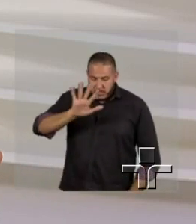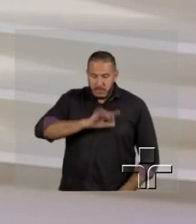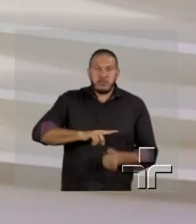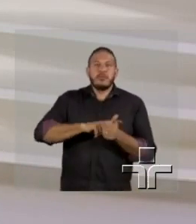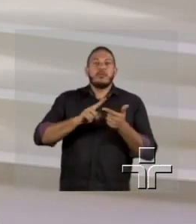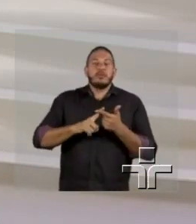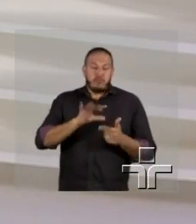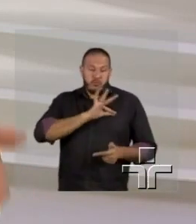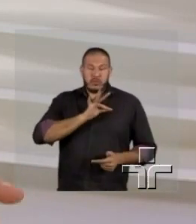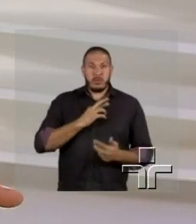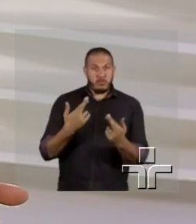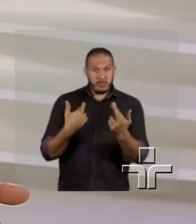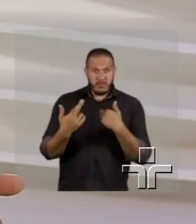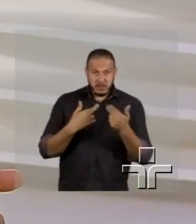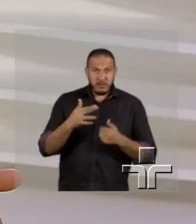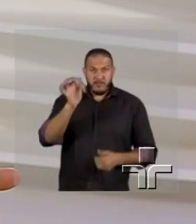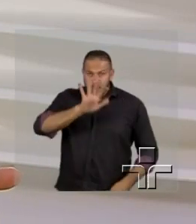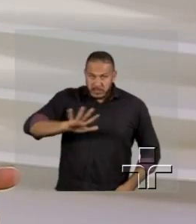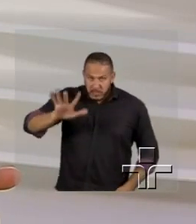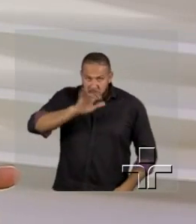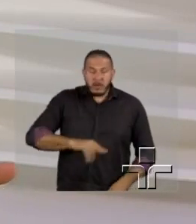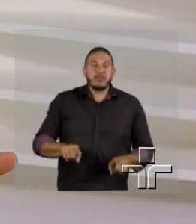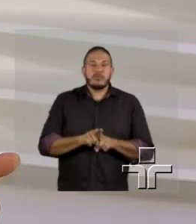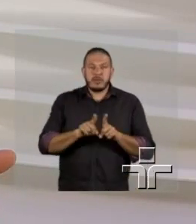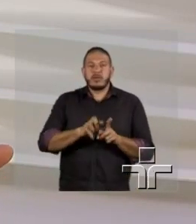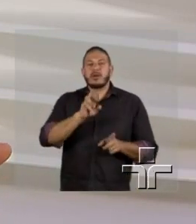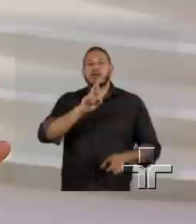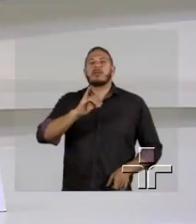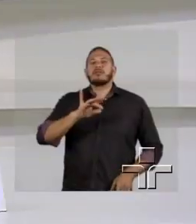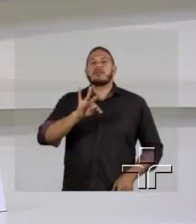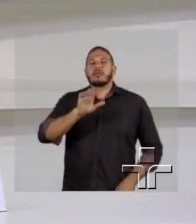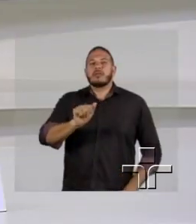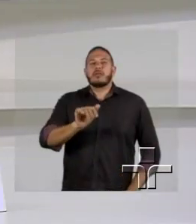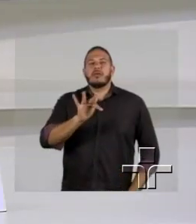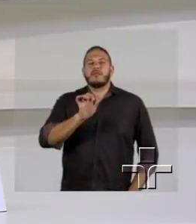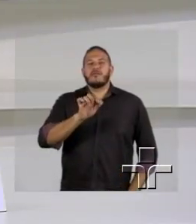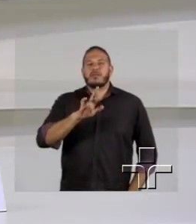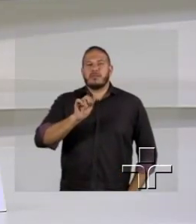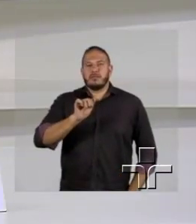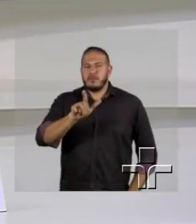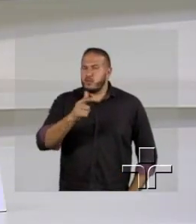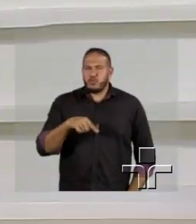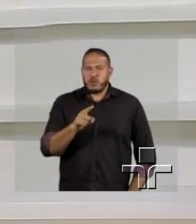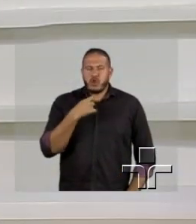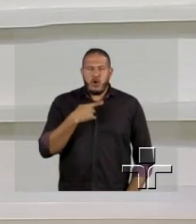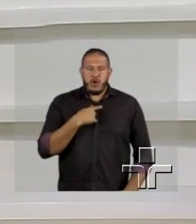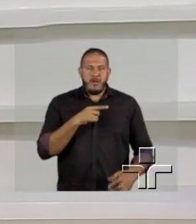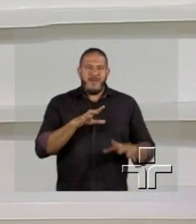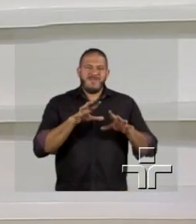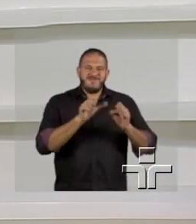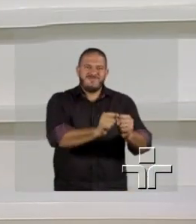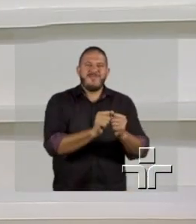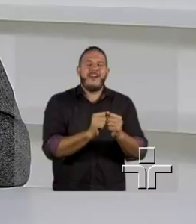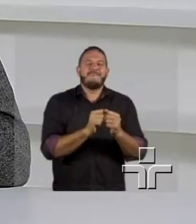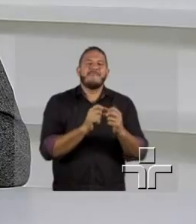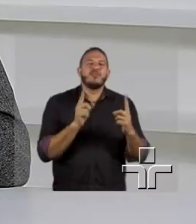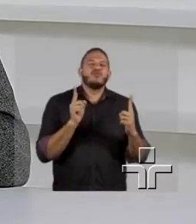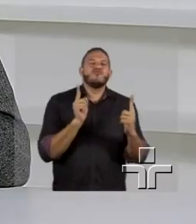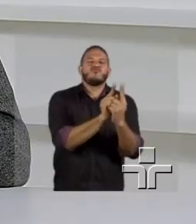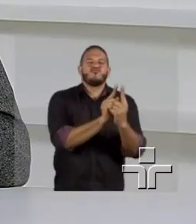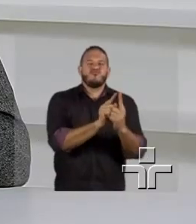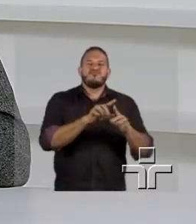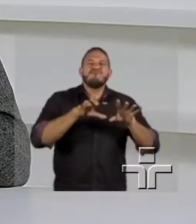com o poder central ou atuam em confronto com o poder central, as duas situações graves do ponto de